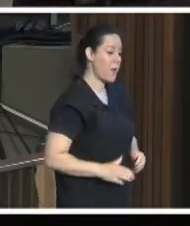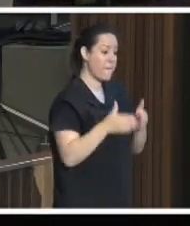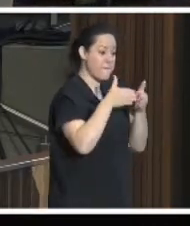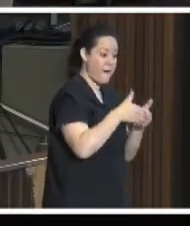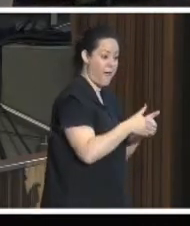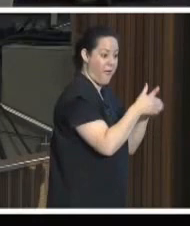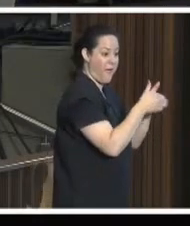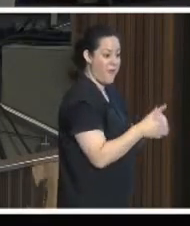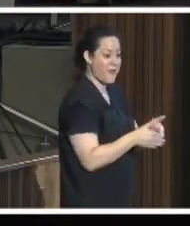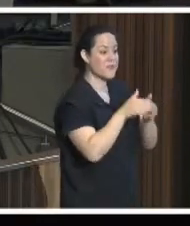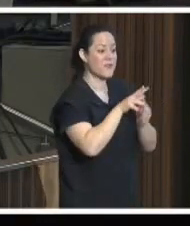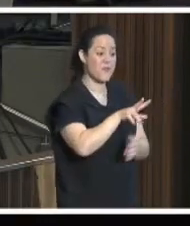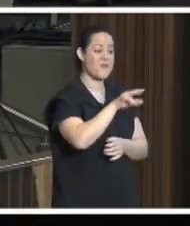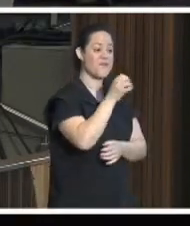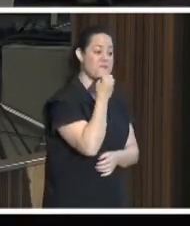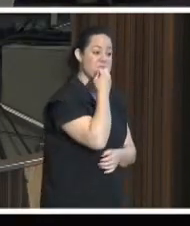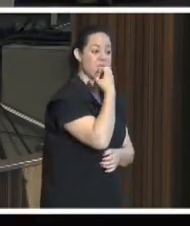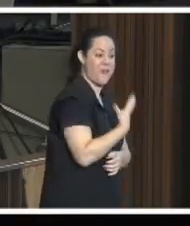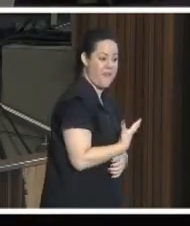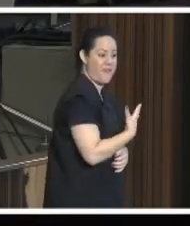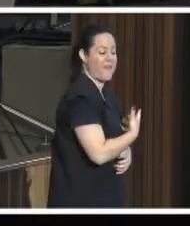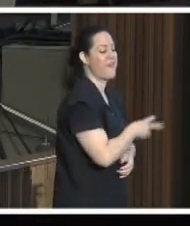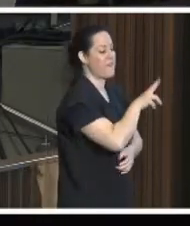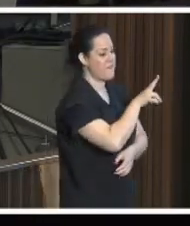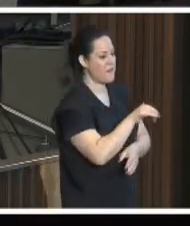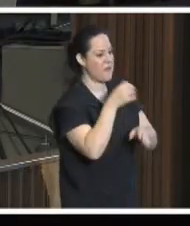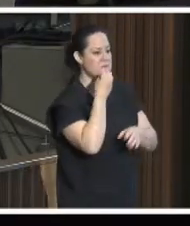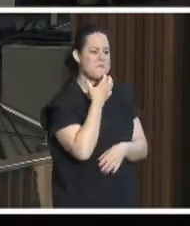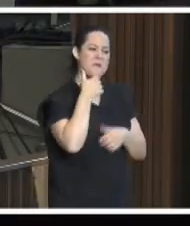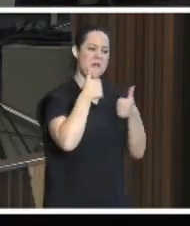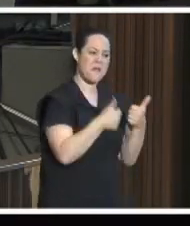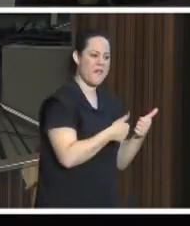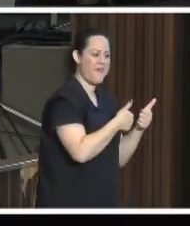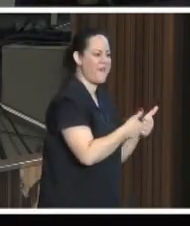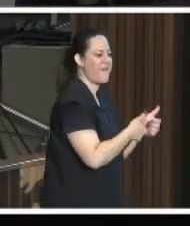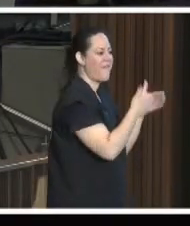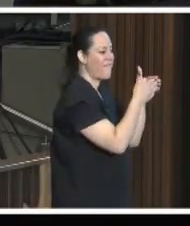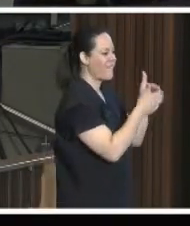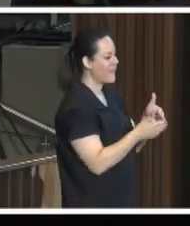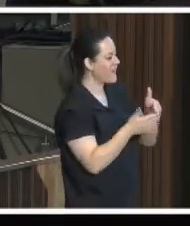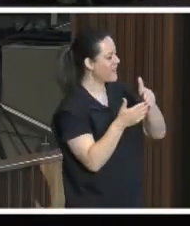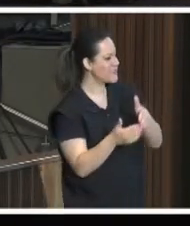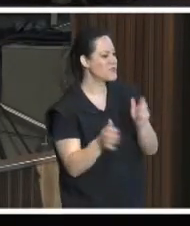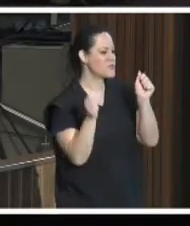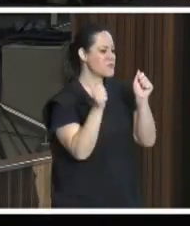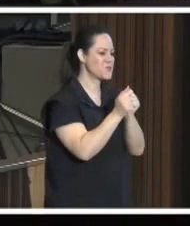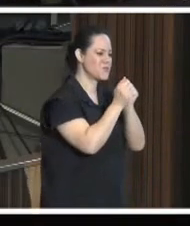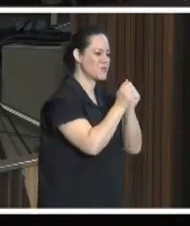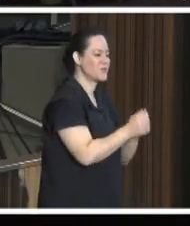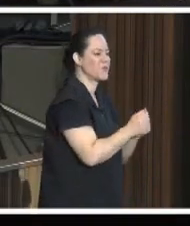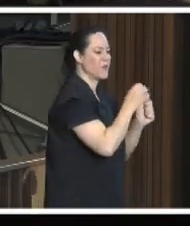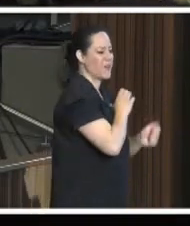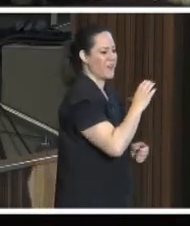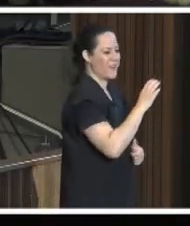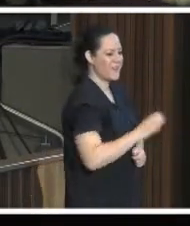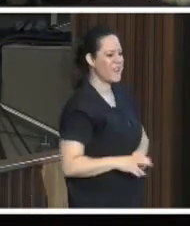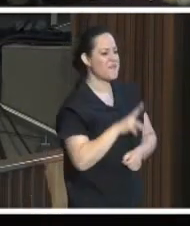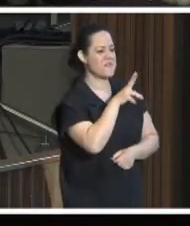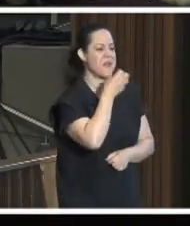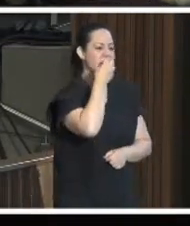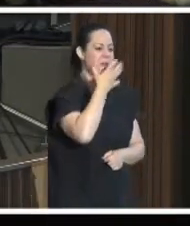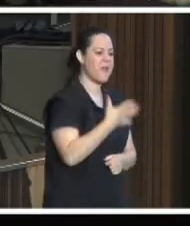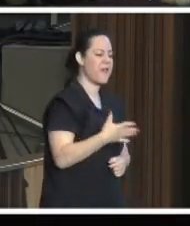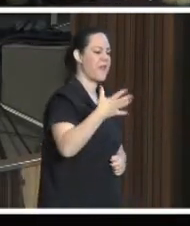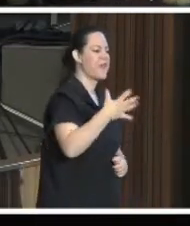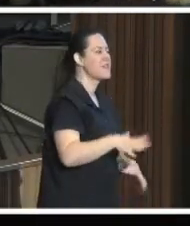tudo vai muito bem, vai muito bem, vai muito bem. Com Cristo no barco, tudo vai muito